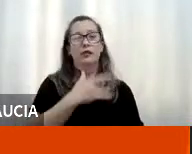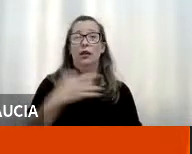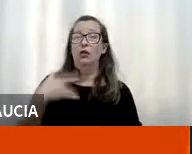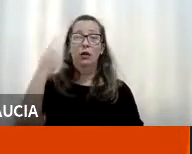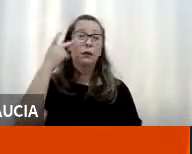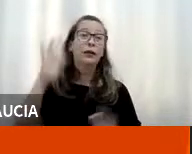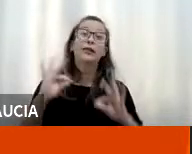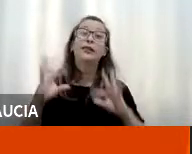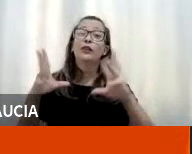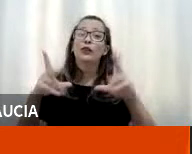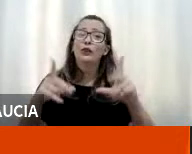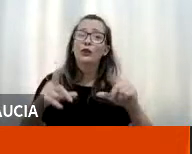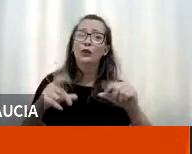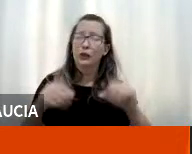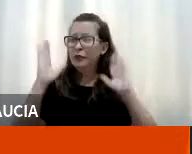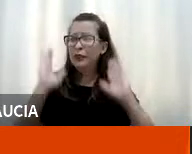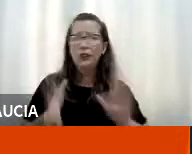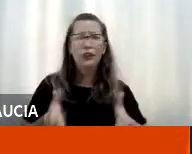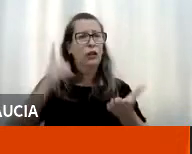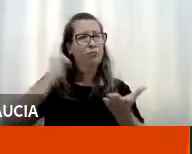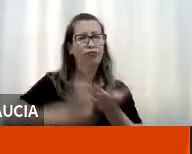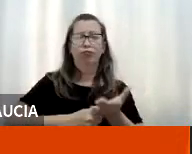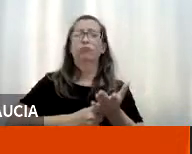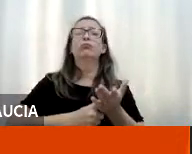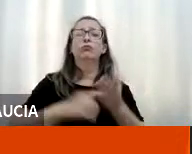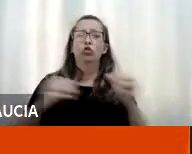bastante consolidado na saúde coletiva.